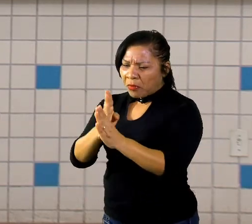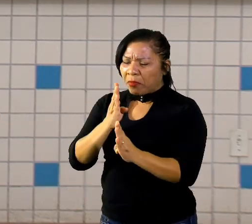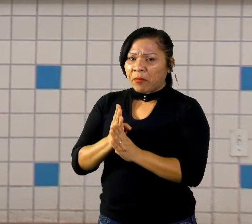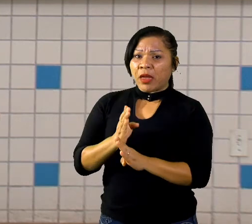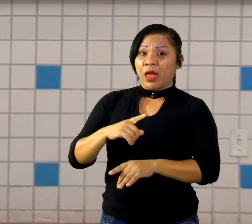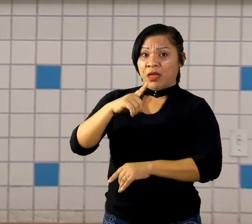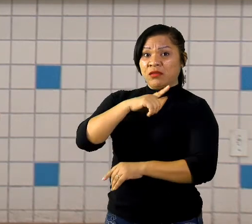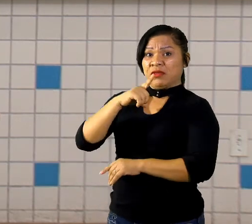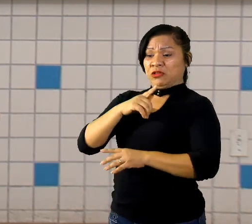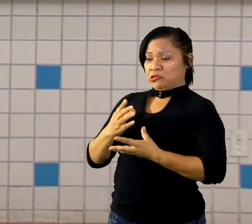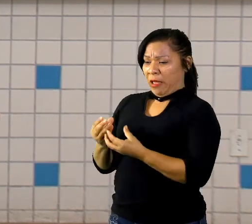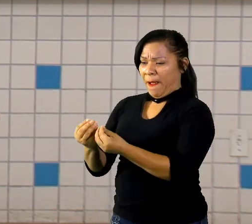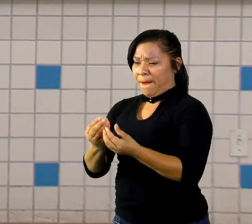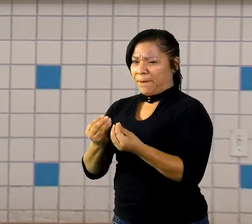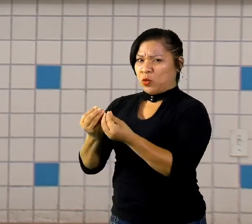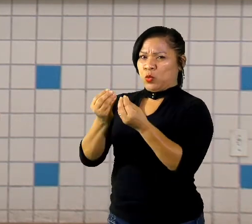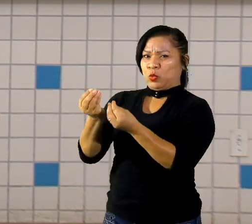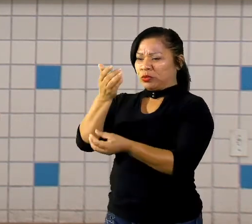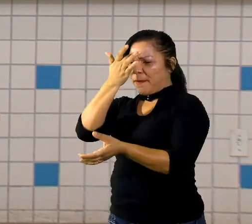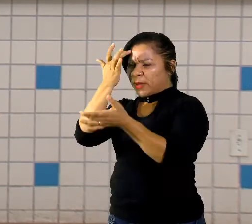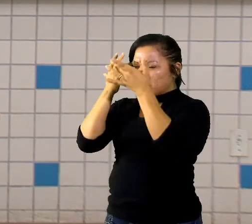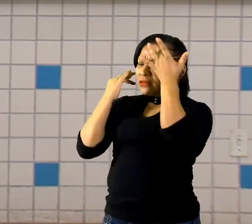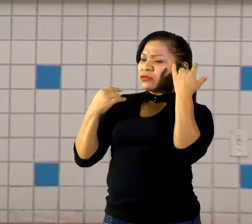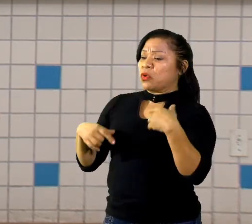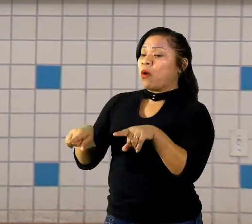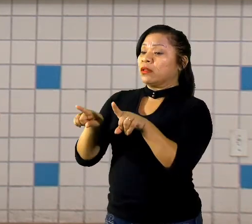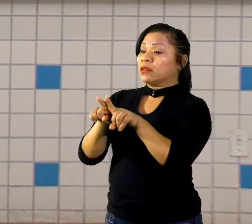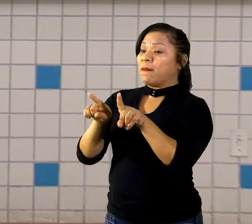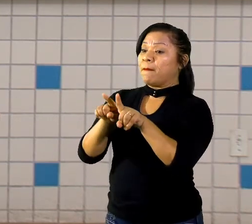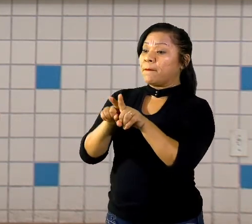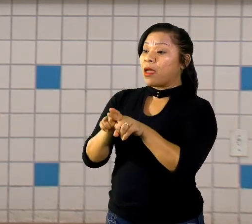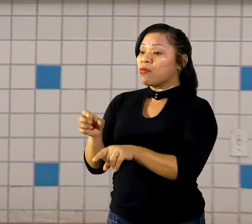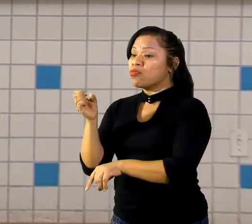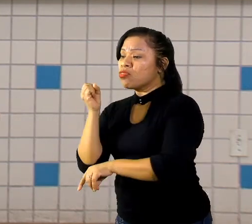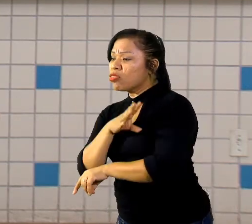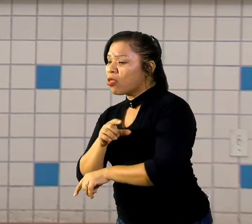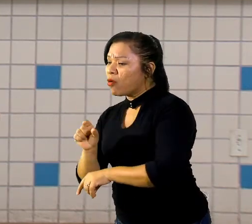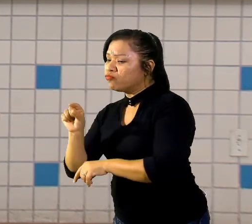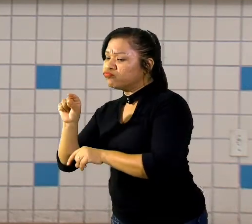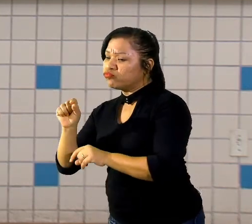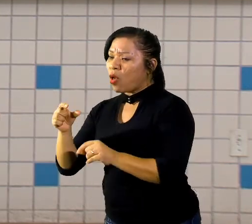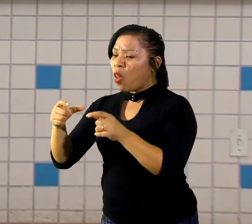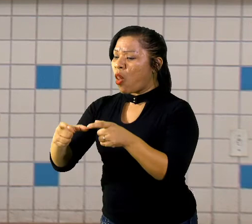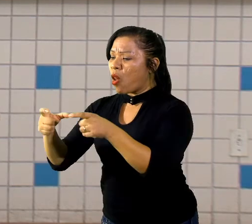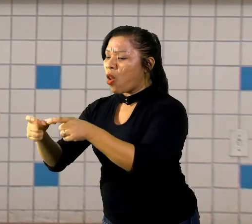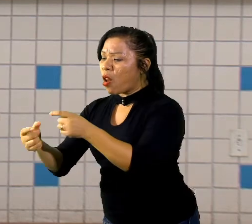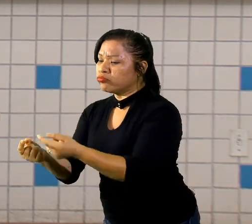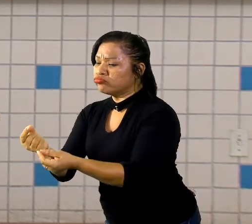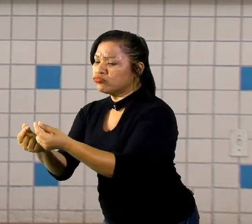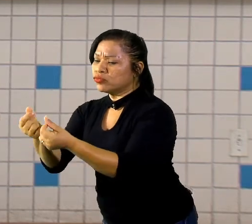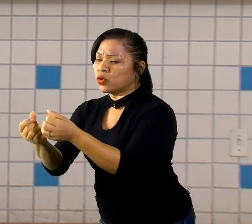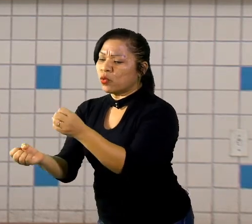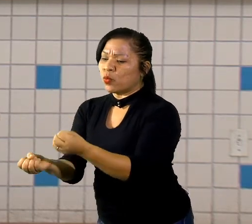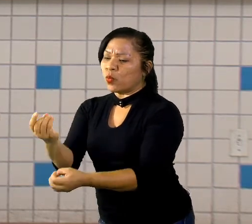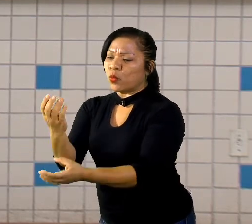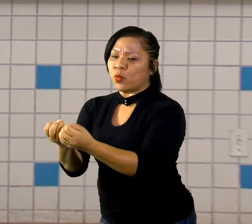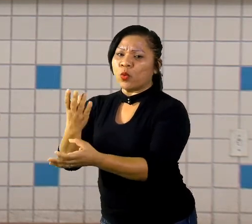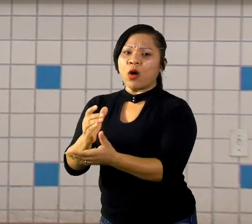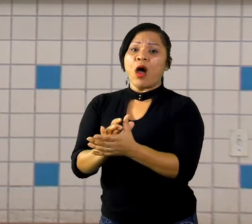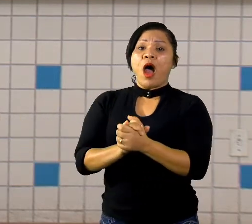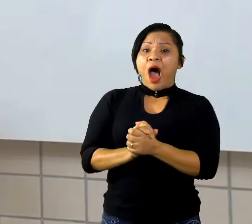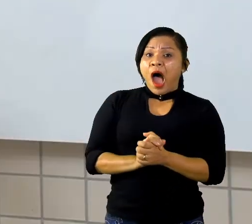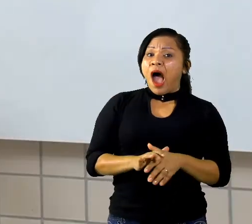povoadas, muitos pontos econômicos surgiram. E aí, os mapas antigos precisavam ser